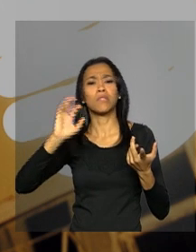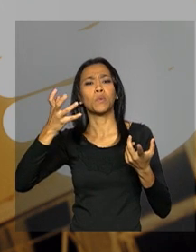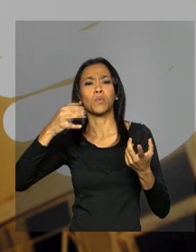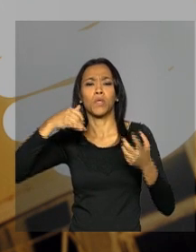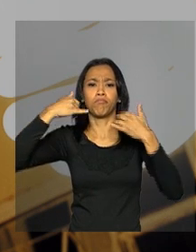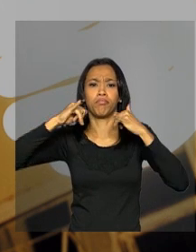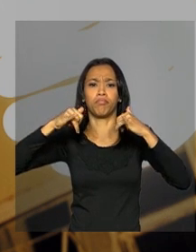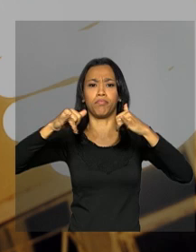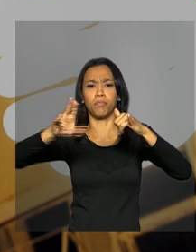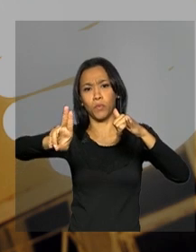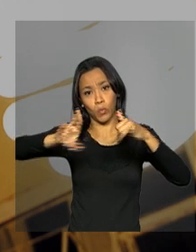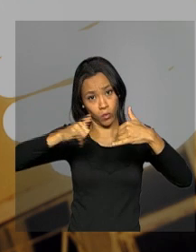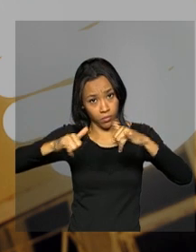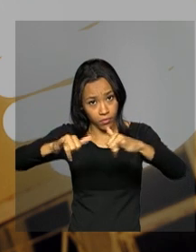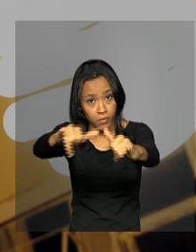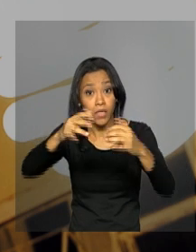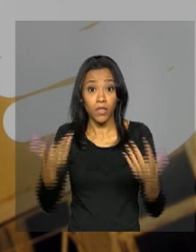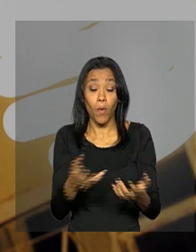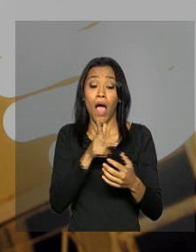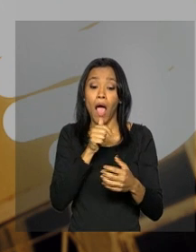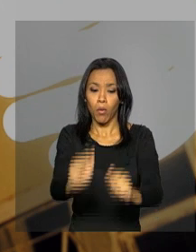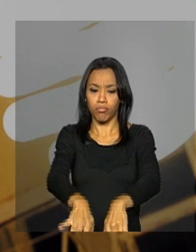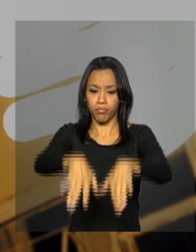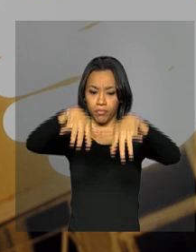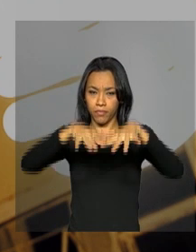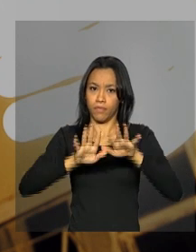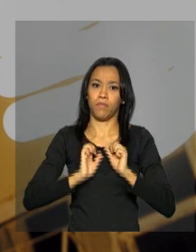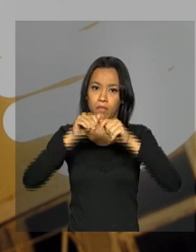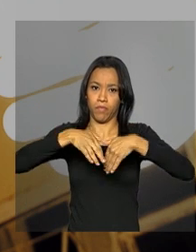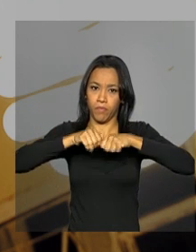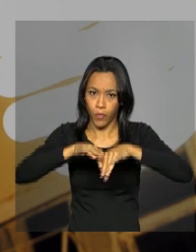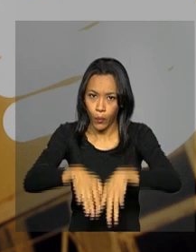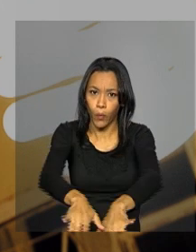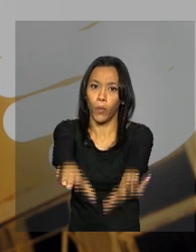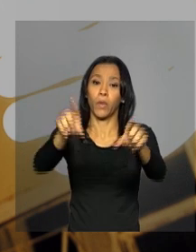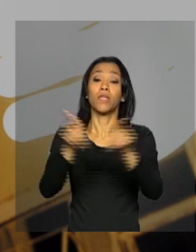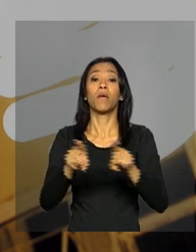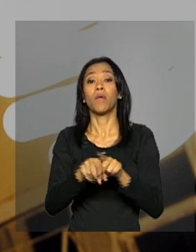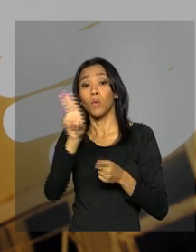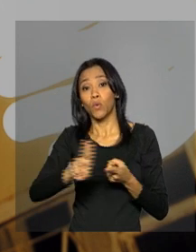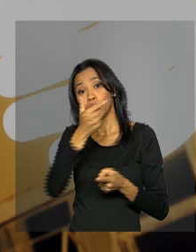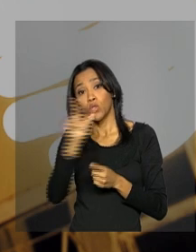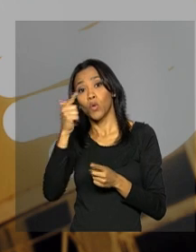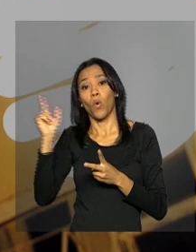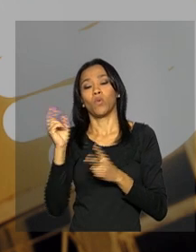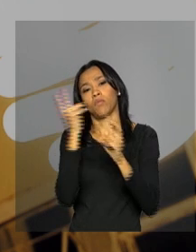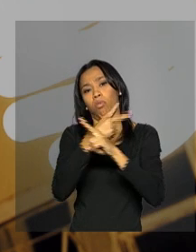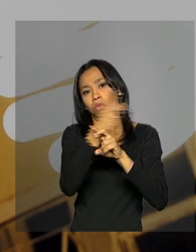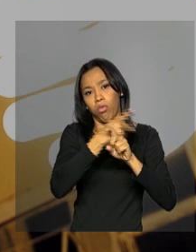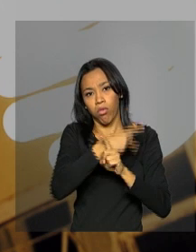de eletricidade, como o nível de água dos reservatórios das hidrelétricas e o acionamento de fontes mais caras, como